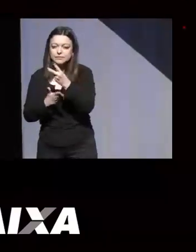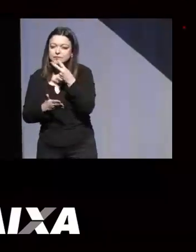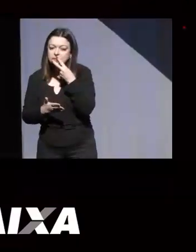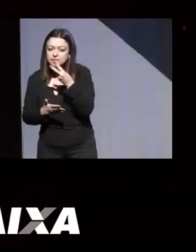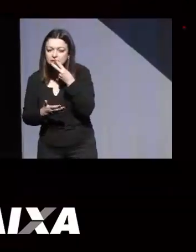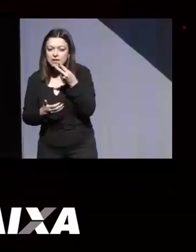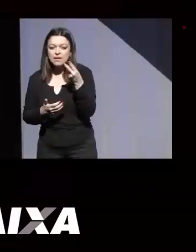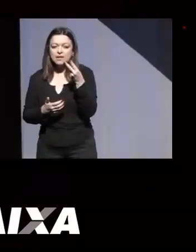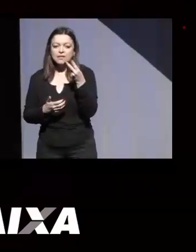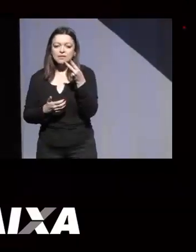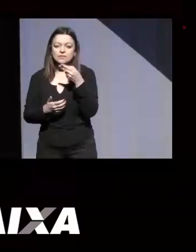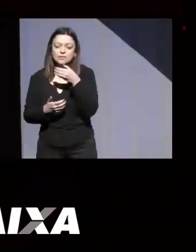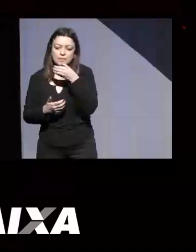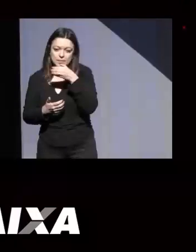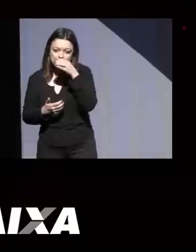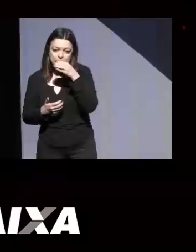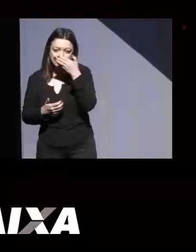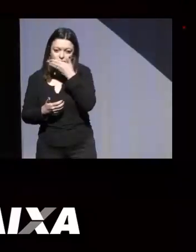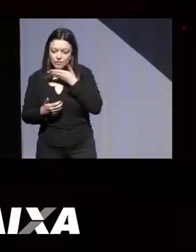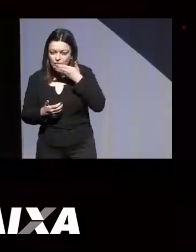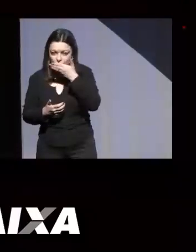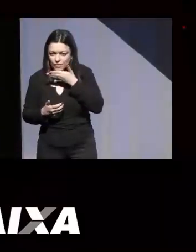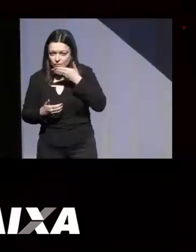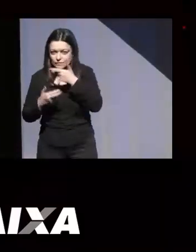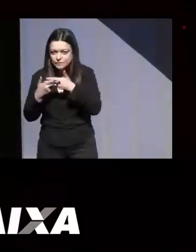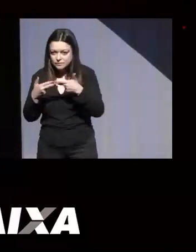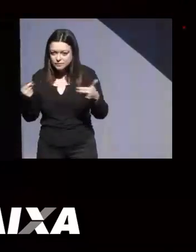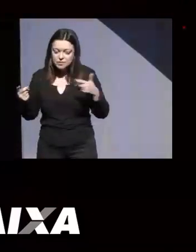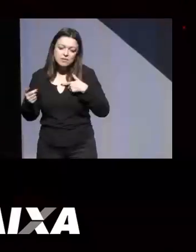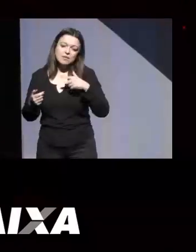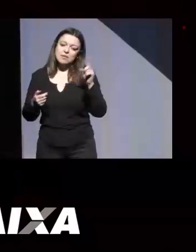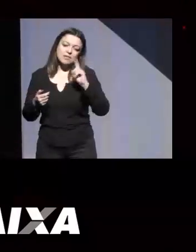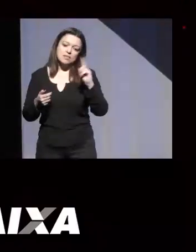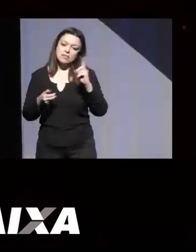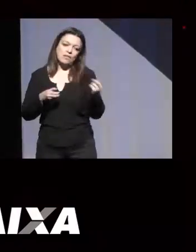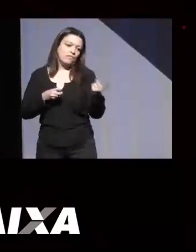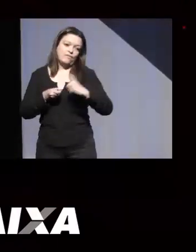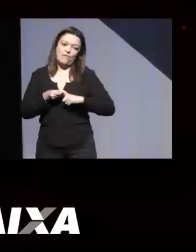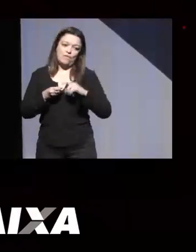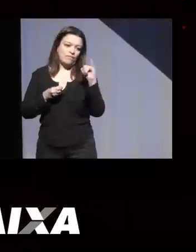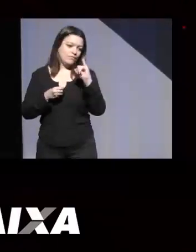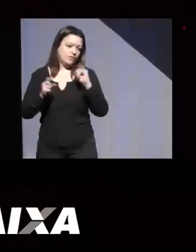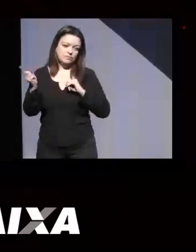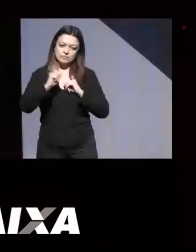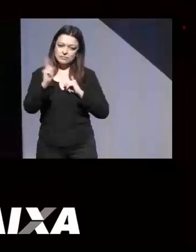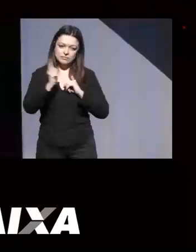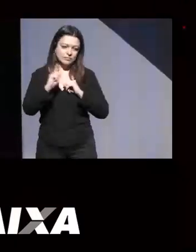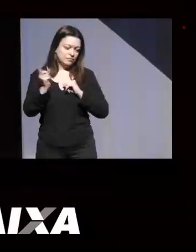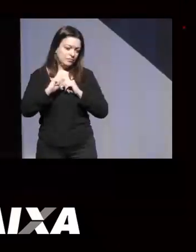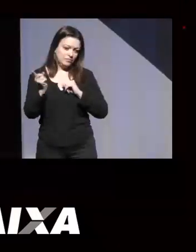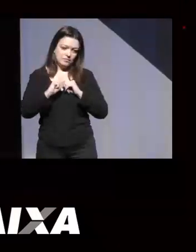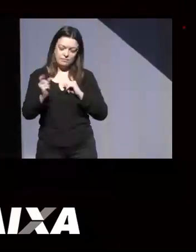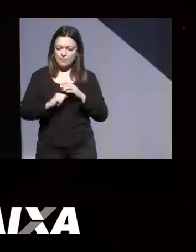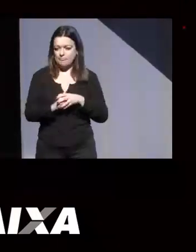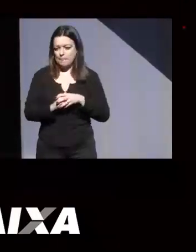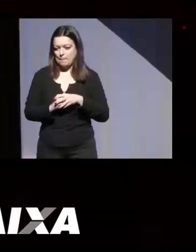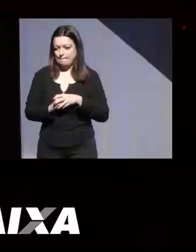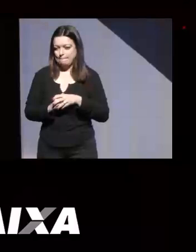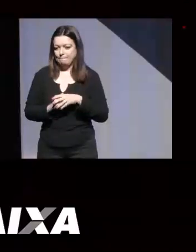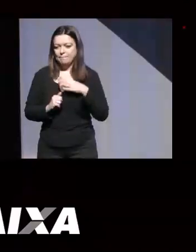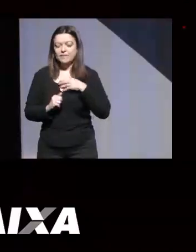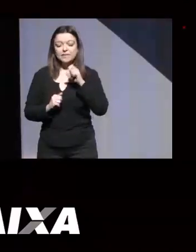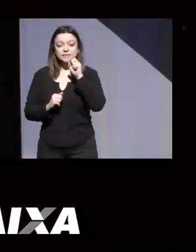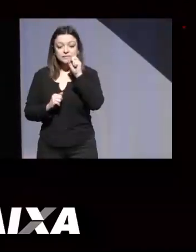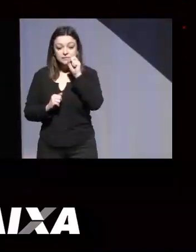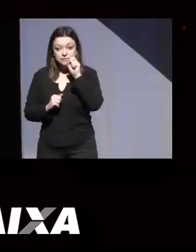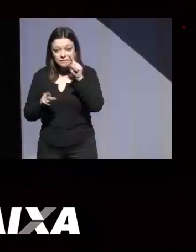cigarro, bebida açucarada, etc., não tem direito à devolução do cashback. Serão considerados